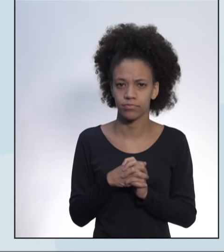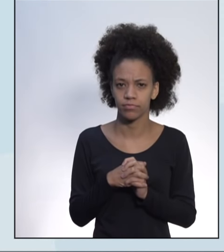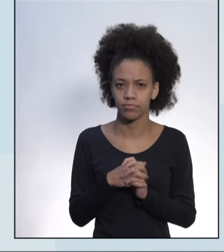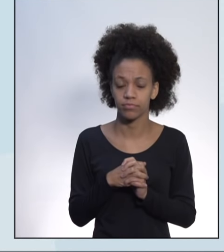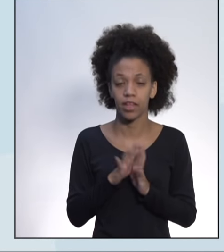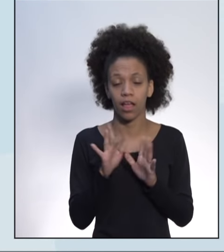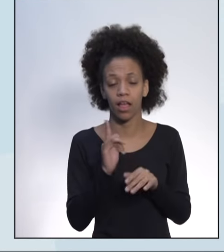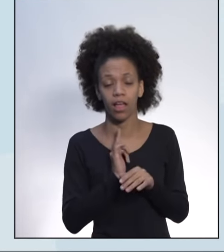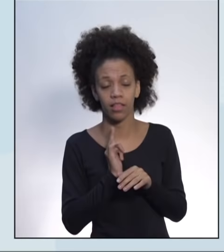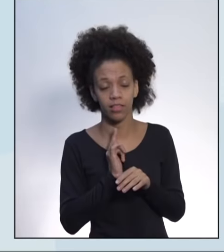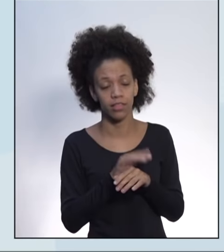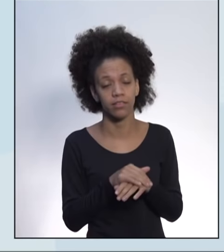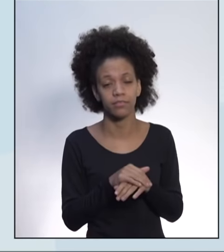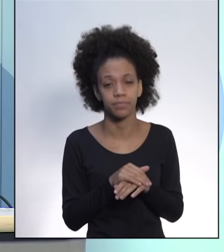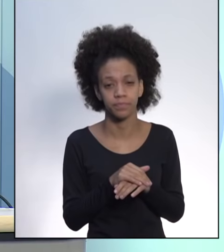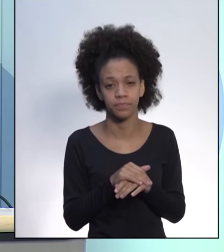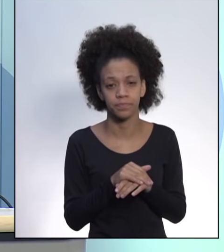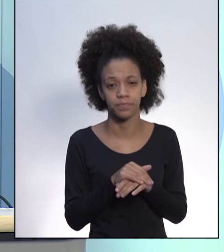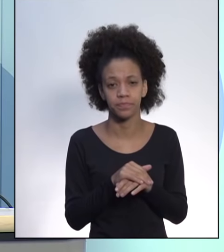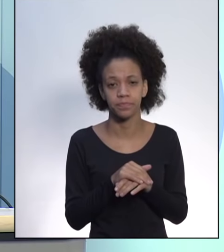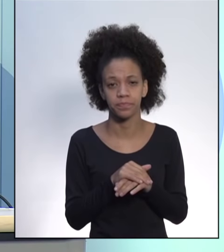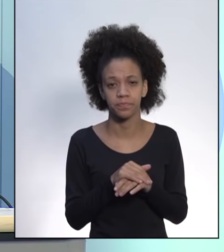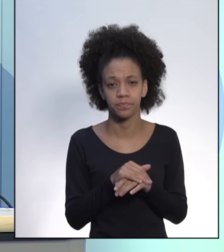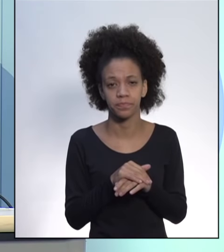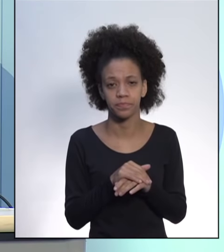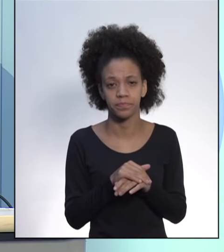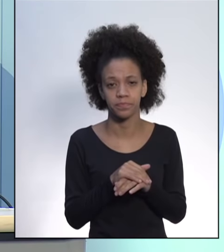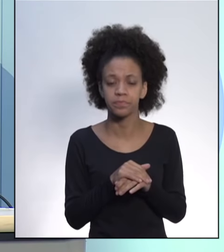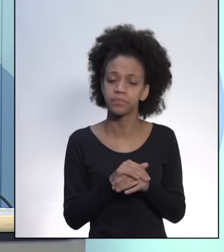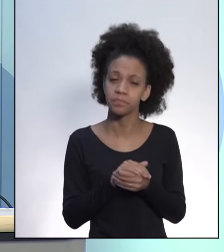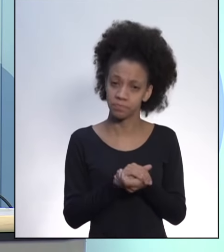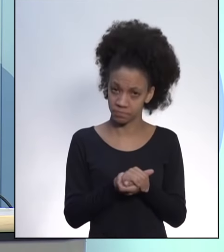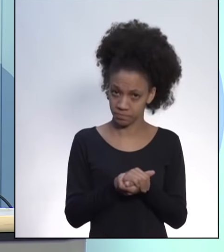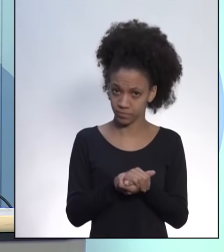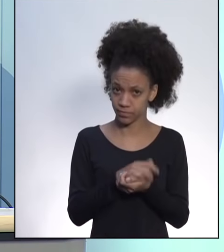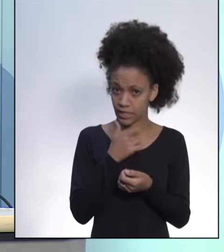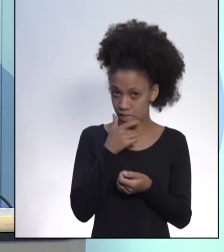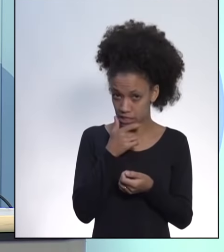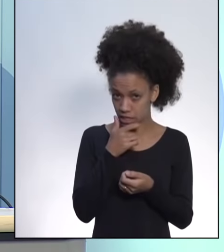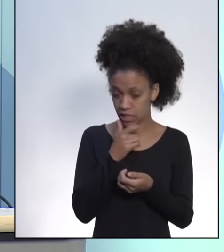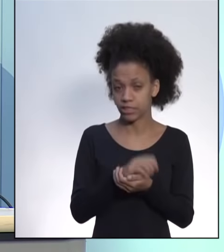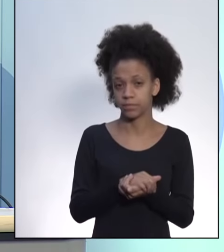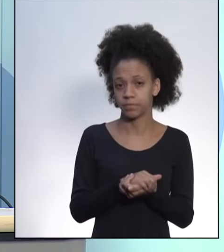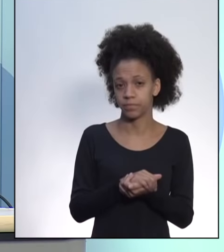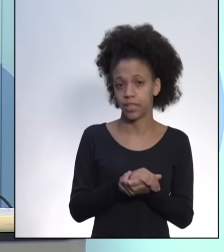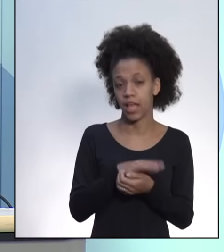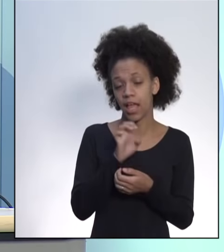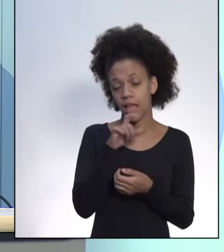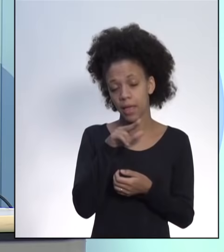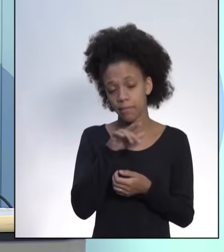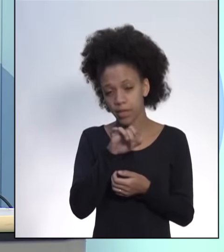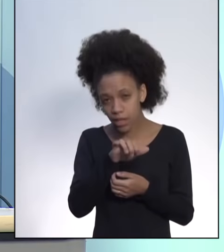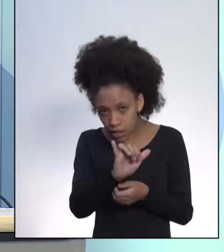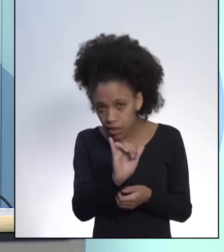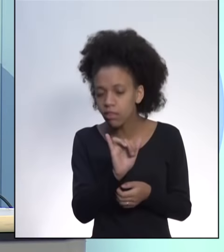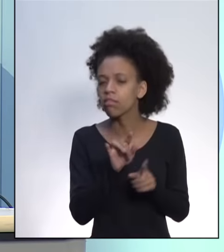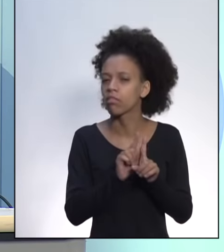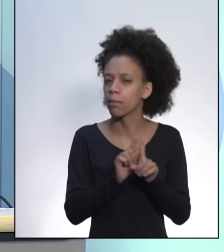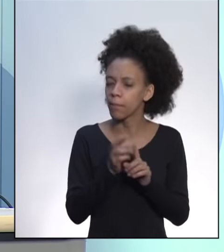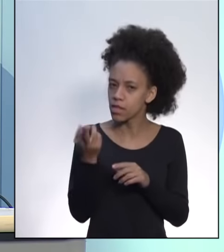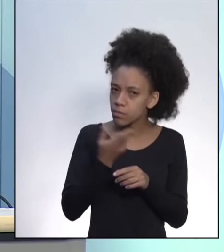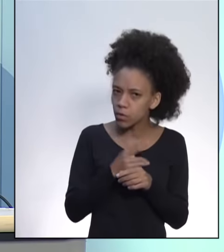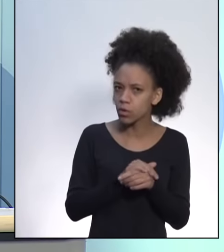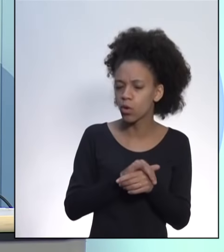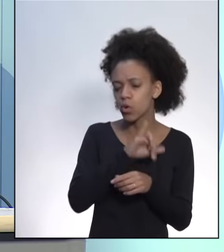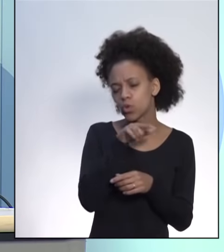e a tem aqui ó there are scientists who is three stars foi a emily o joão pedro